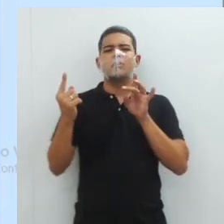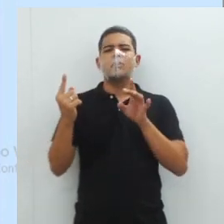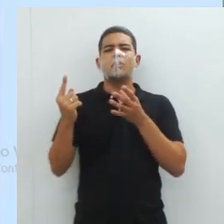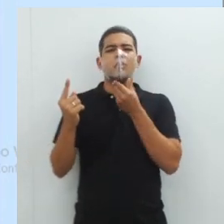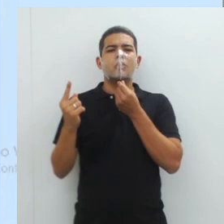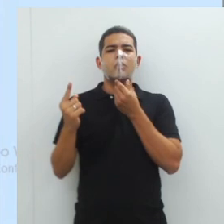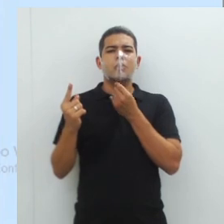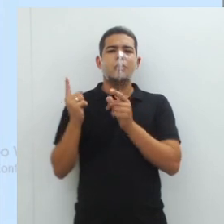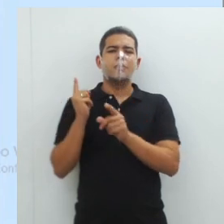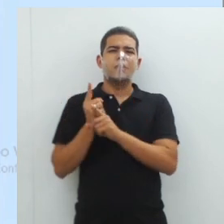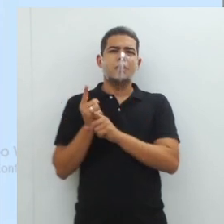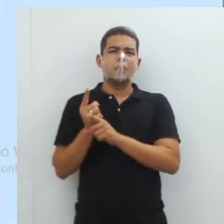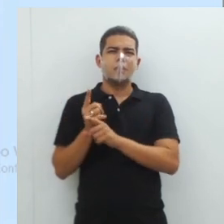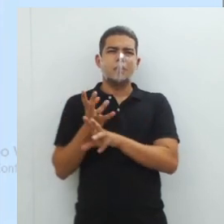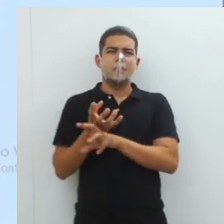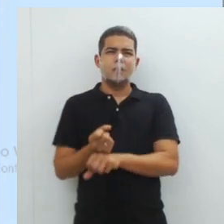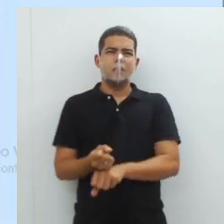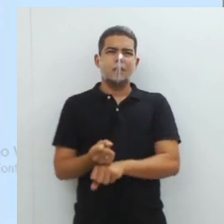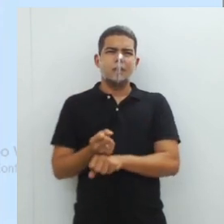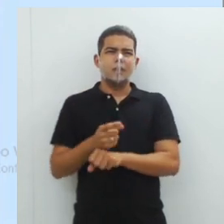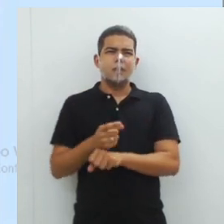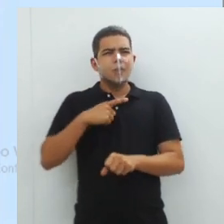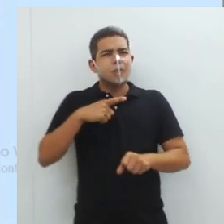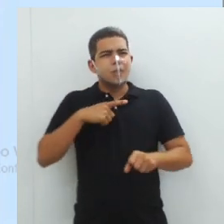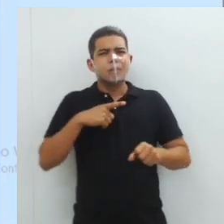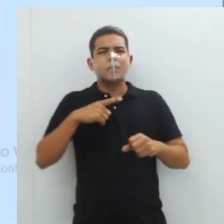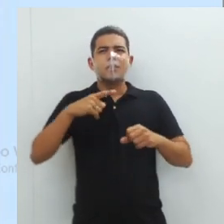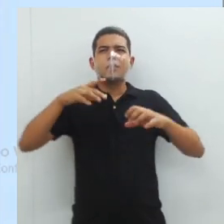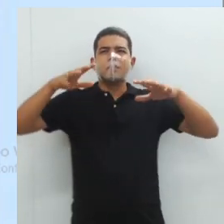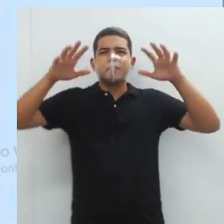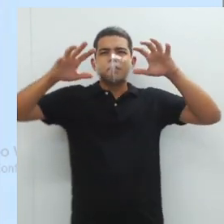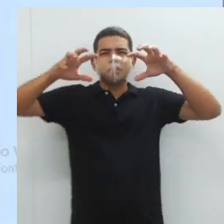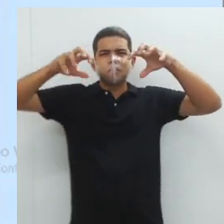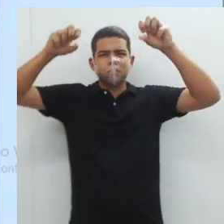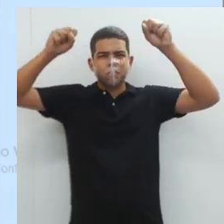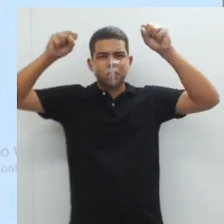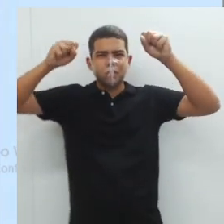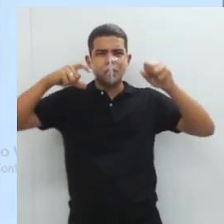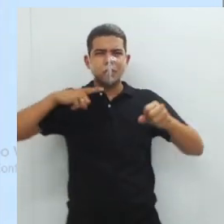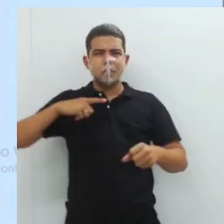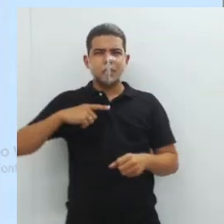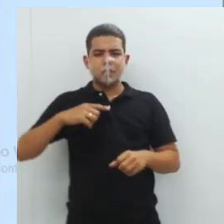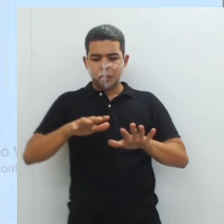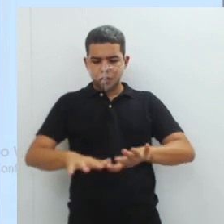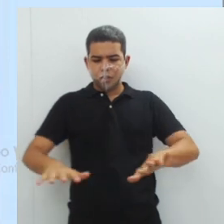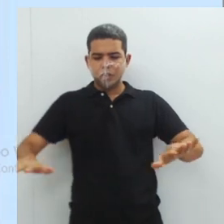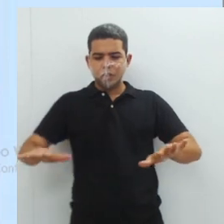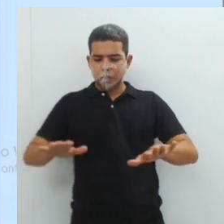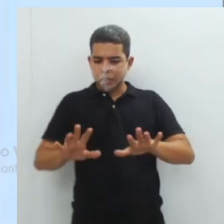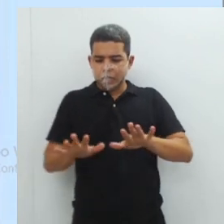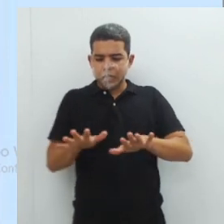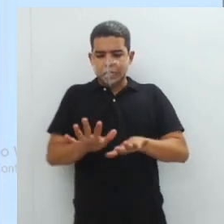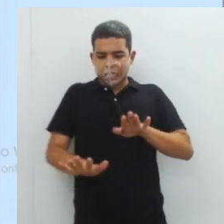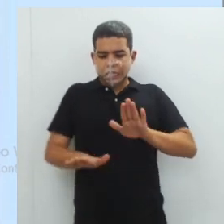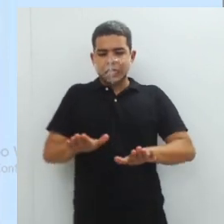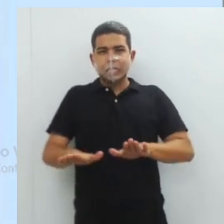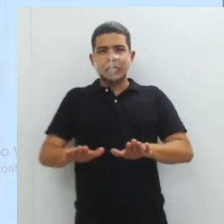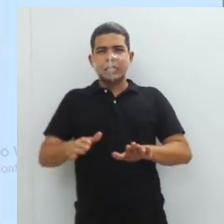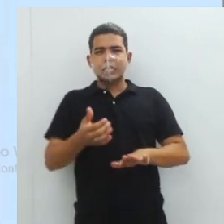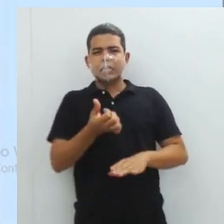espécie. E na estação de seca, a temperatura no solo da caatinga pode chegar a 60 graus.